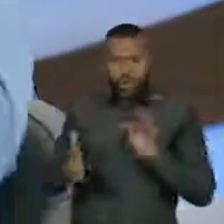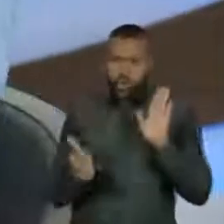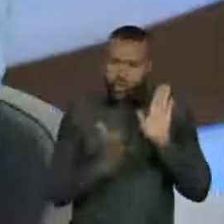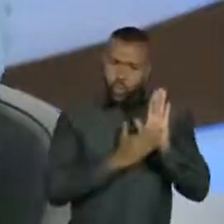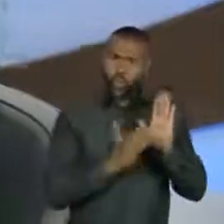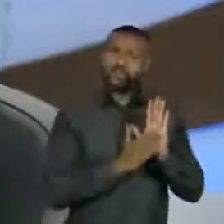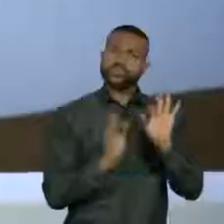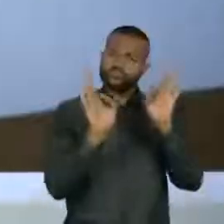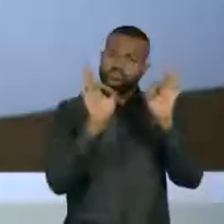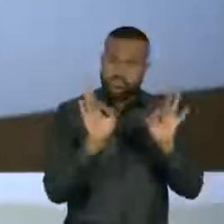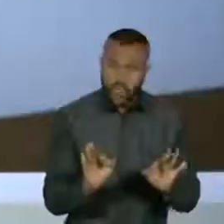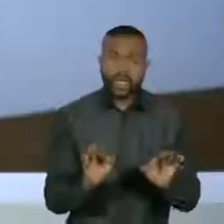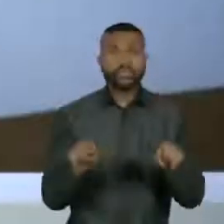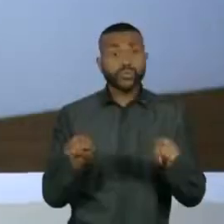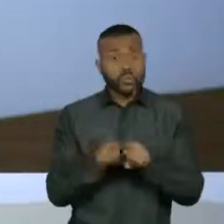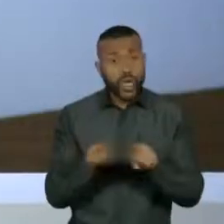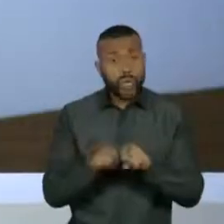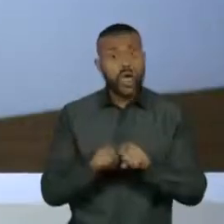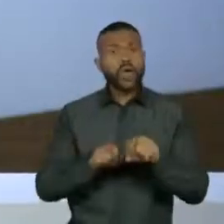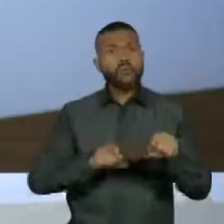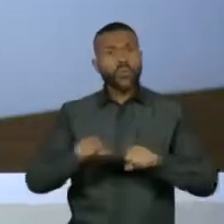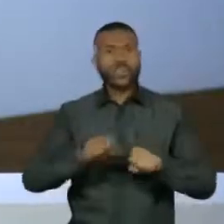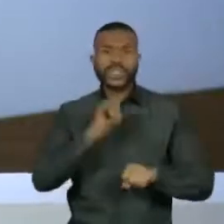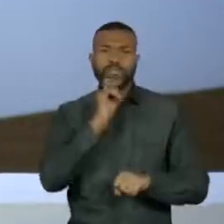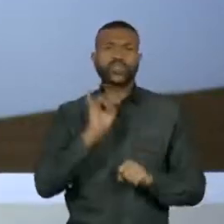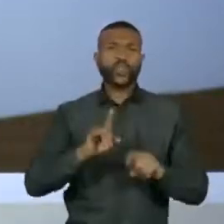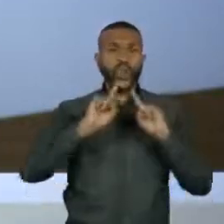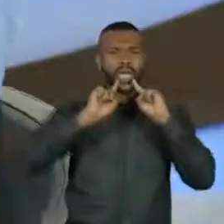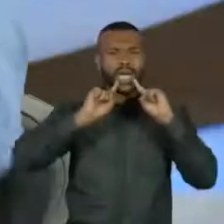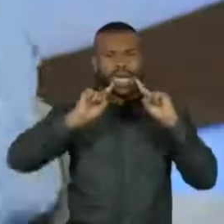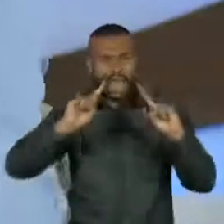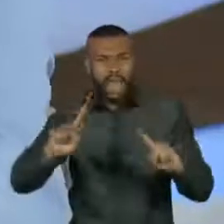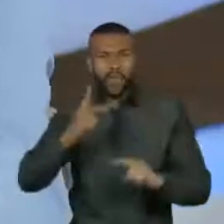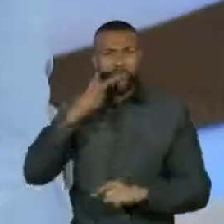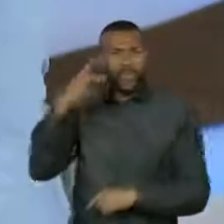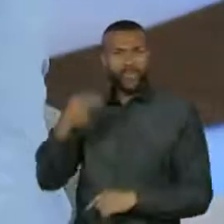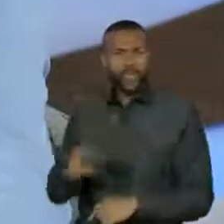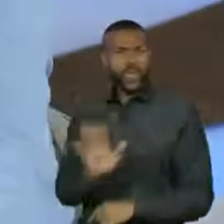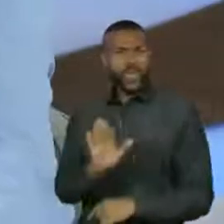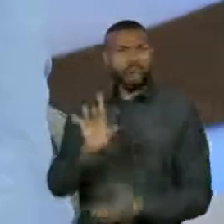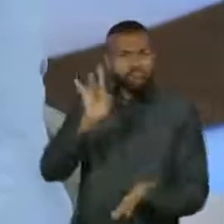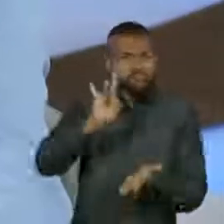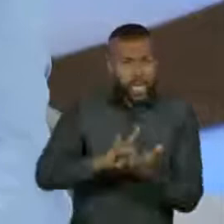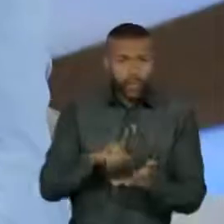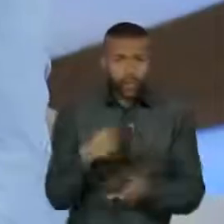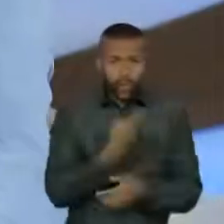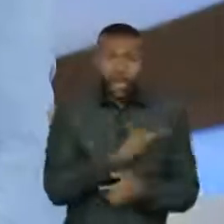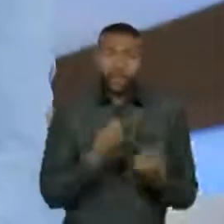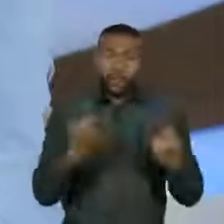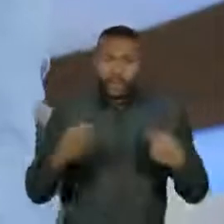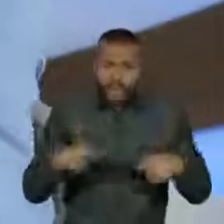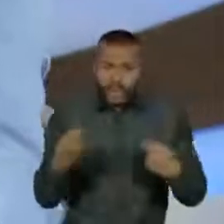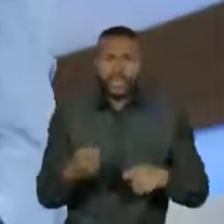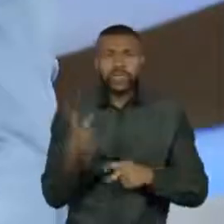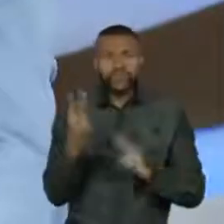agenda concreta para que tu fica só na regra no movimento reclamativos Ingá sionismo Mas quem tem resultados concretos em precisa de pequenas vitórias oxigenar a caminhada